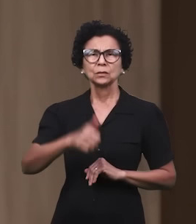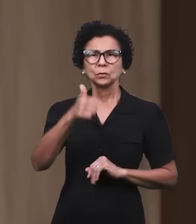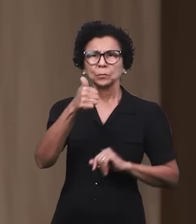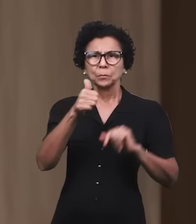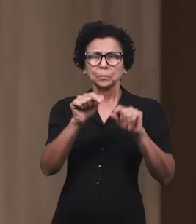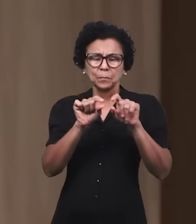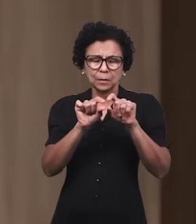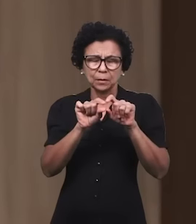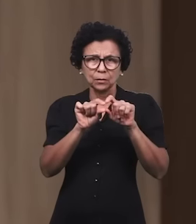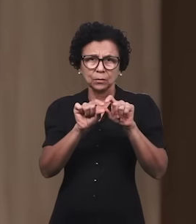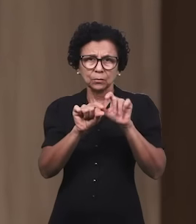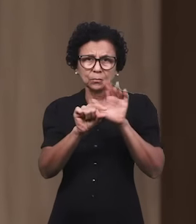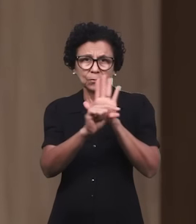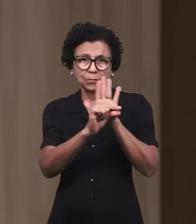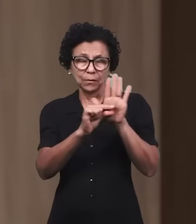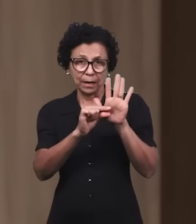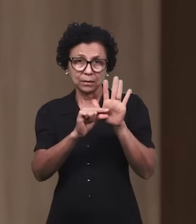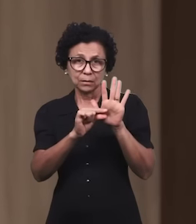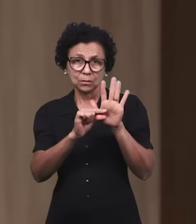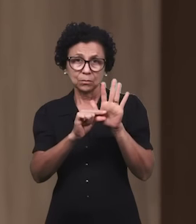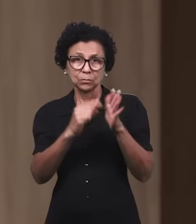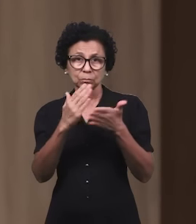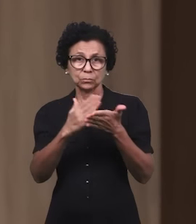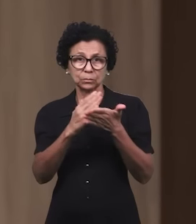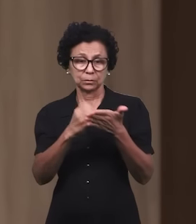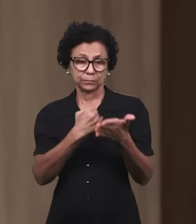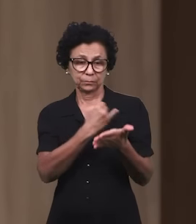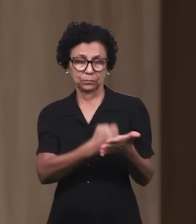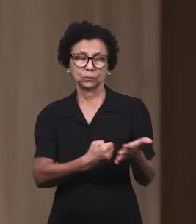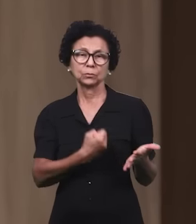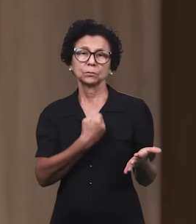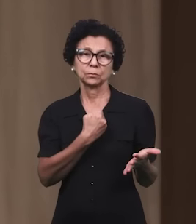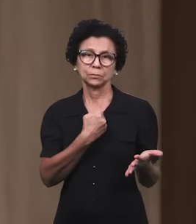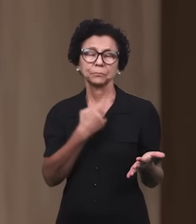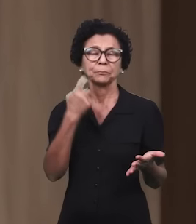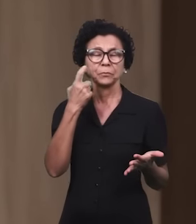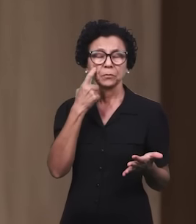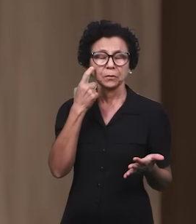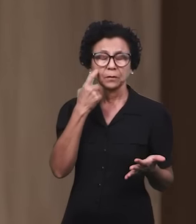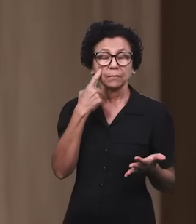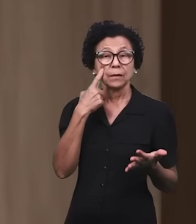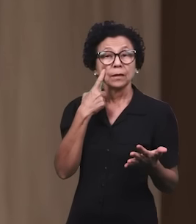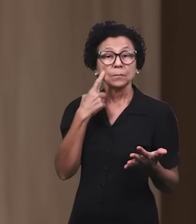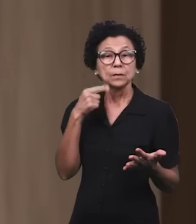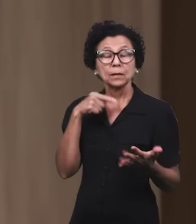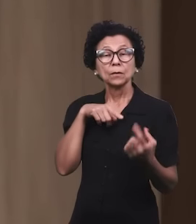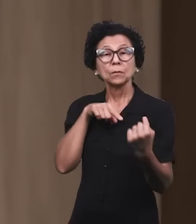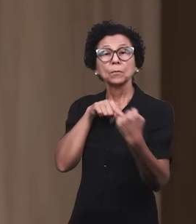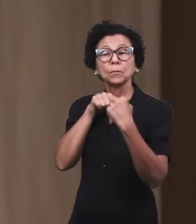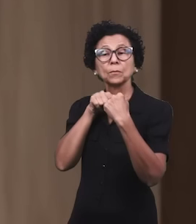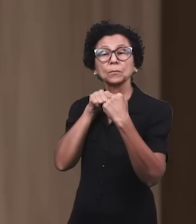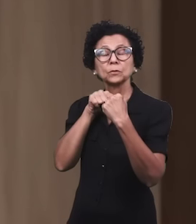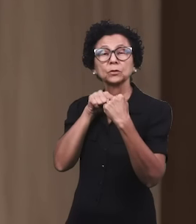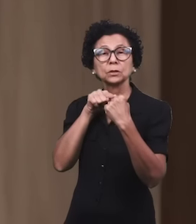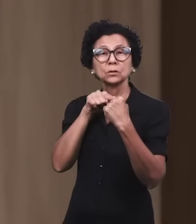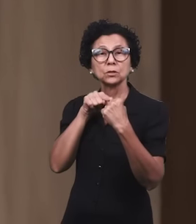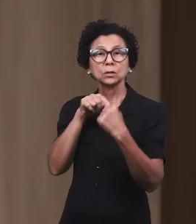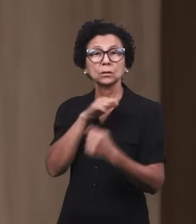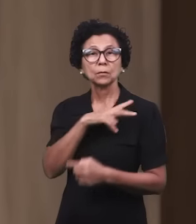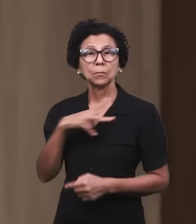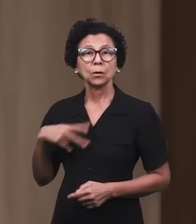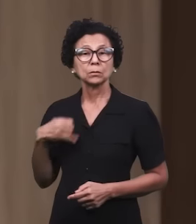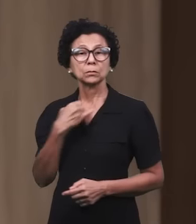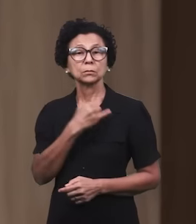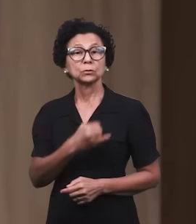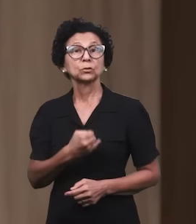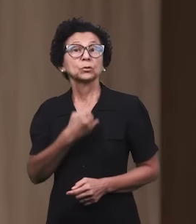verso do Evangelho de João, nós vemos esse objetivo do apóstolo